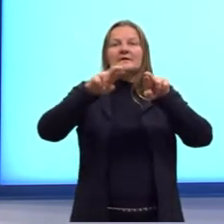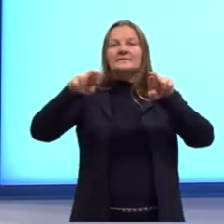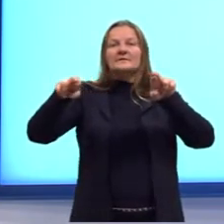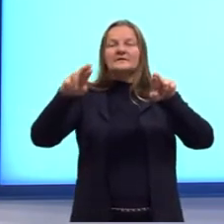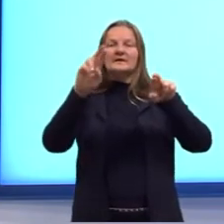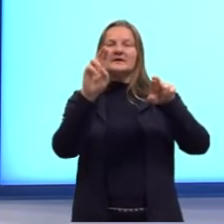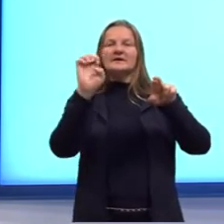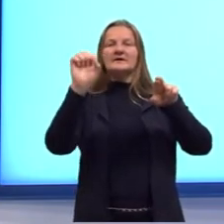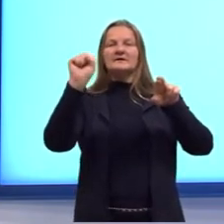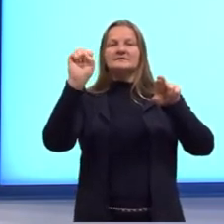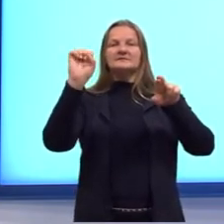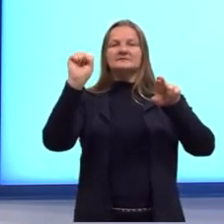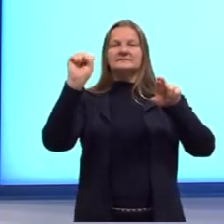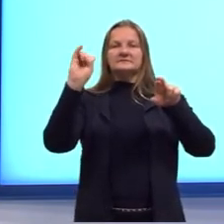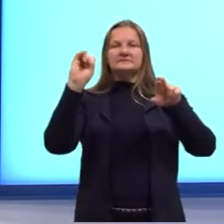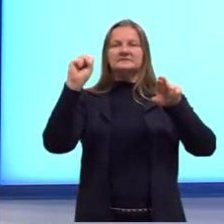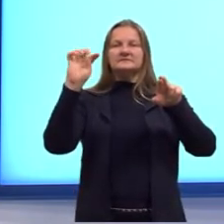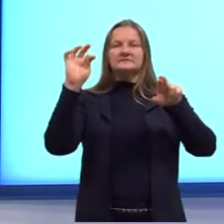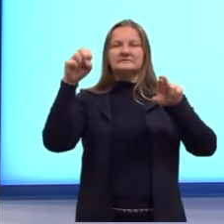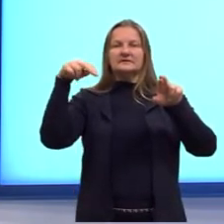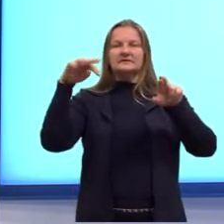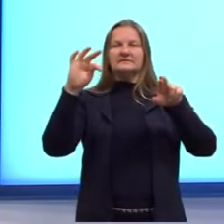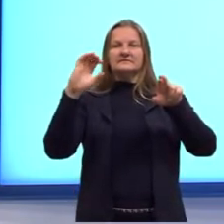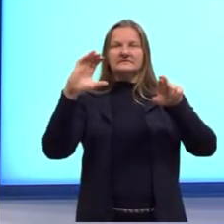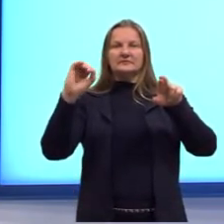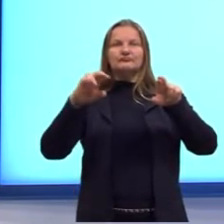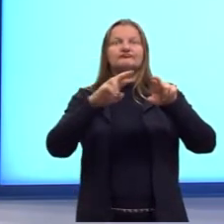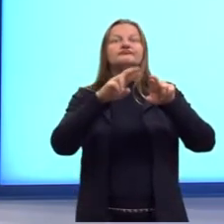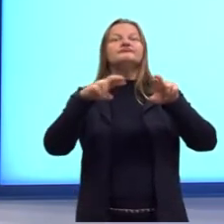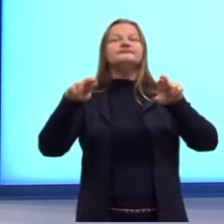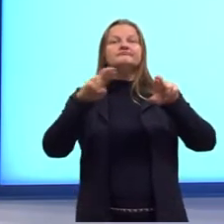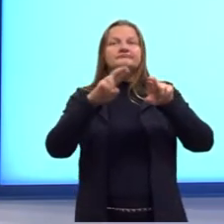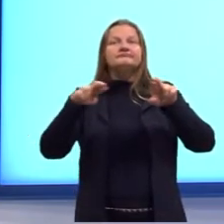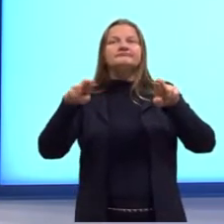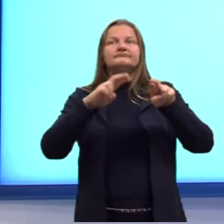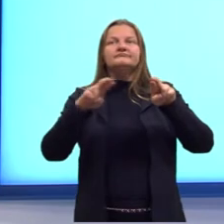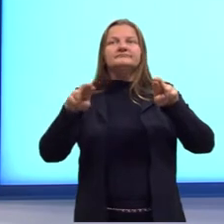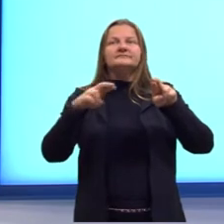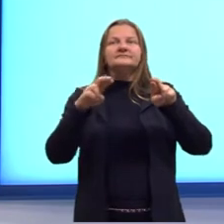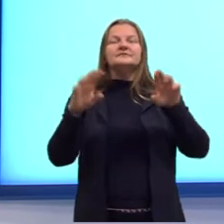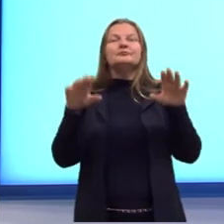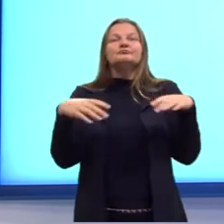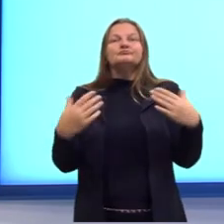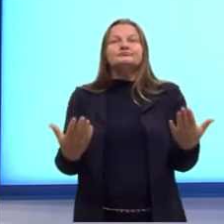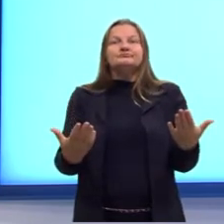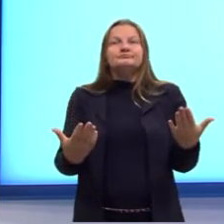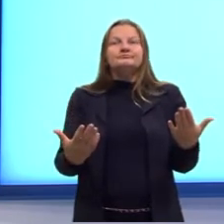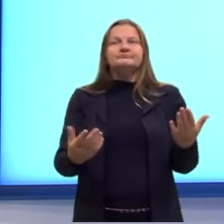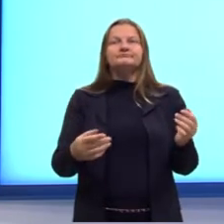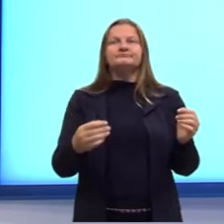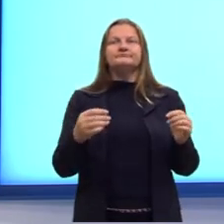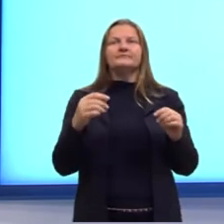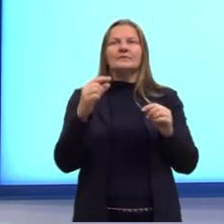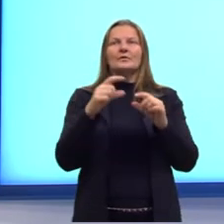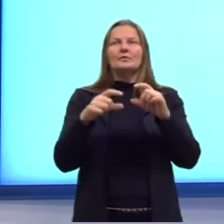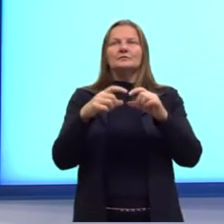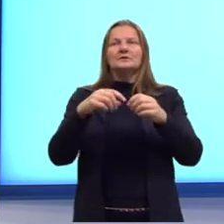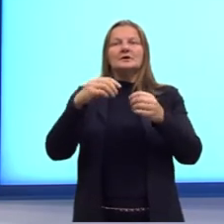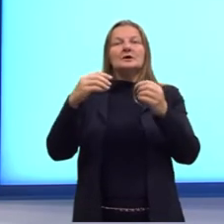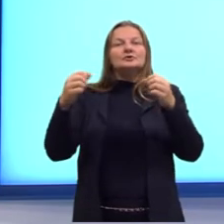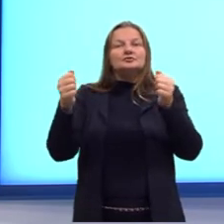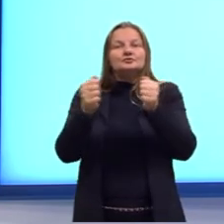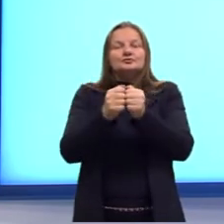mas a gente tá vendo este e este tá faltando a resistência aonde que ela tá ela tá sendo então